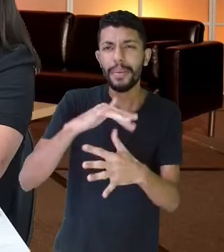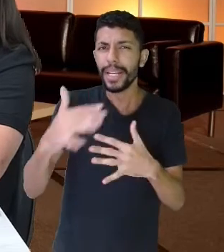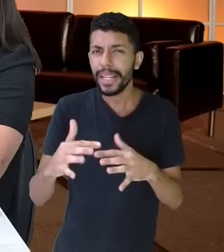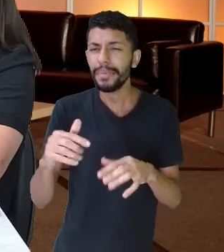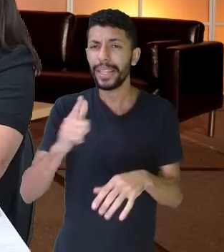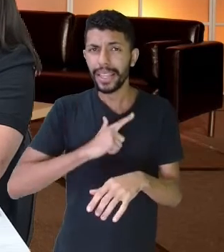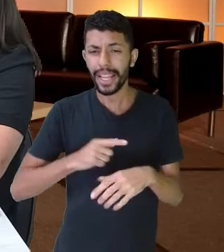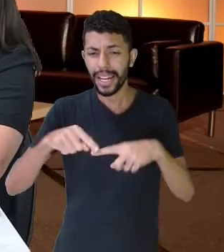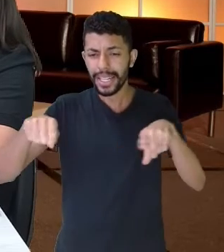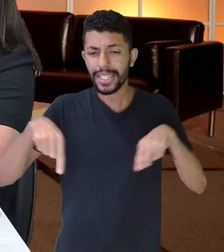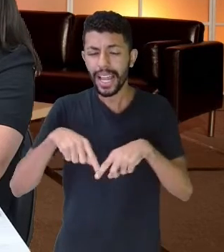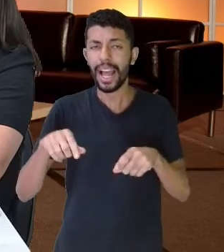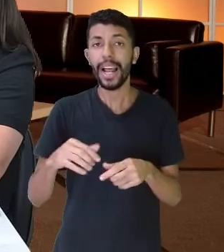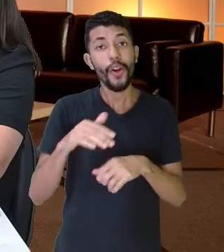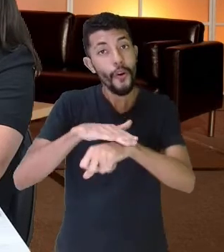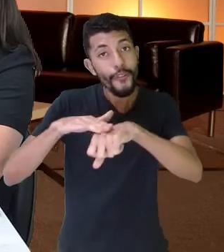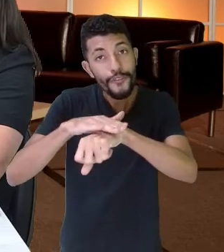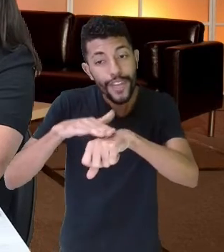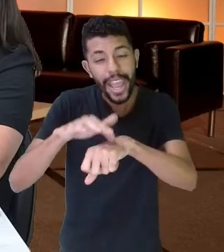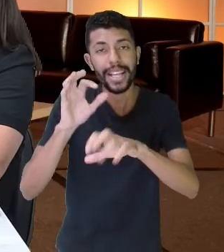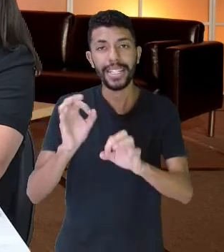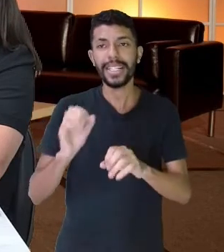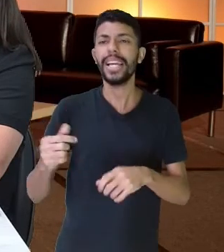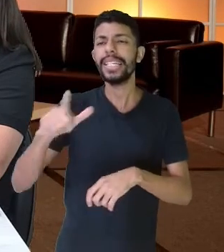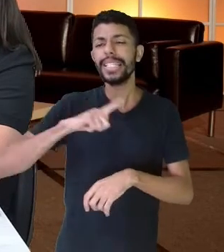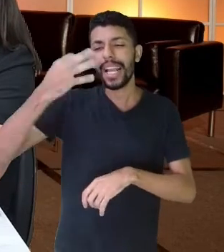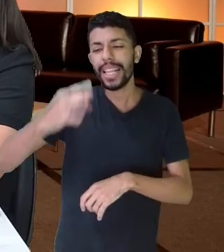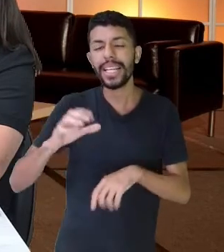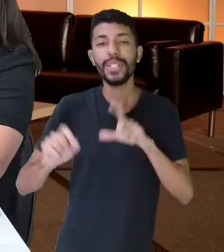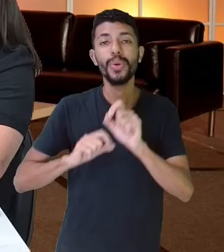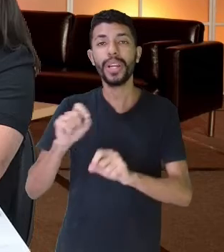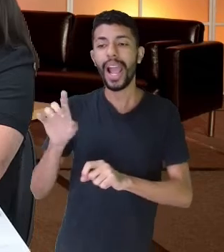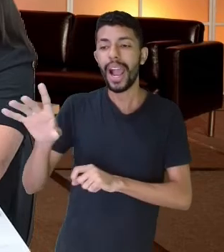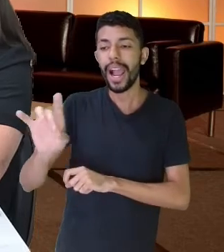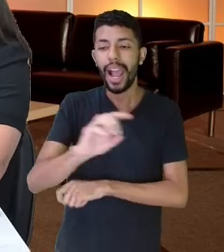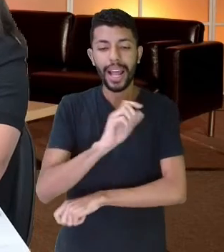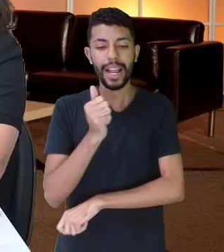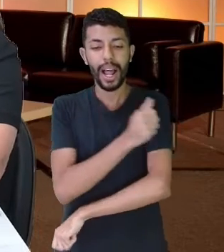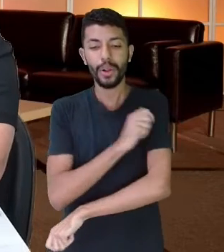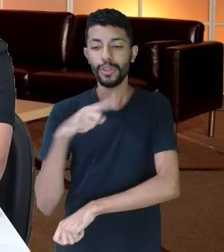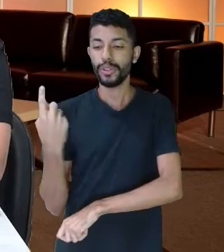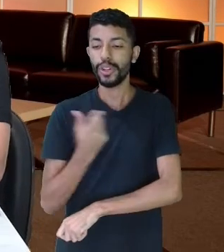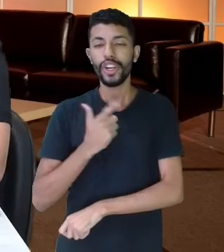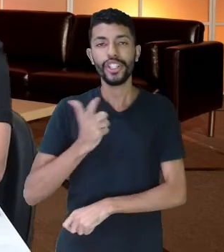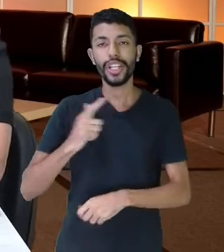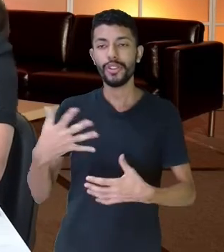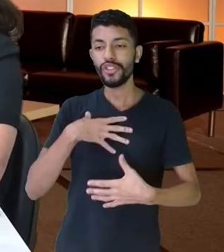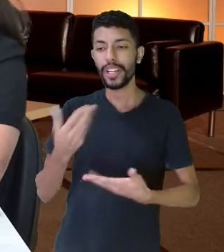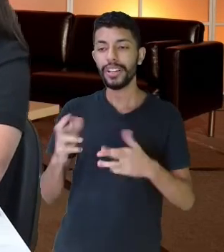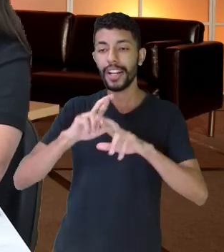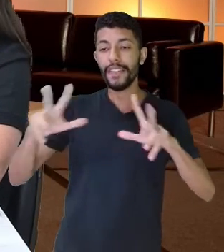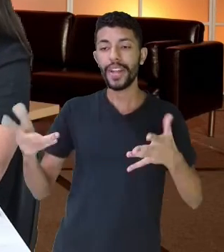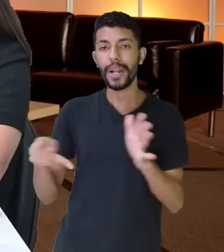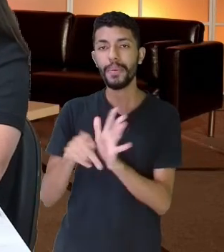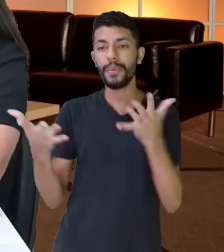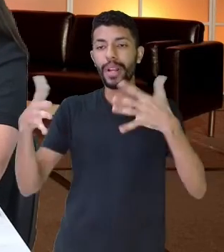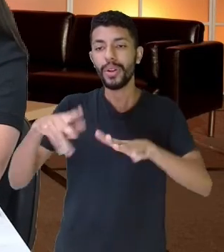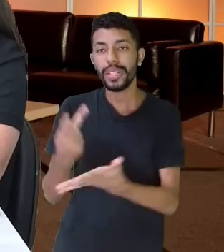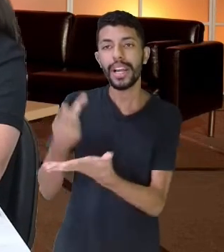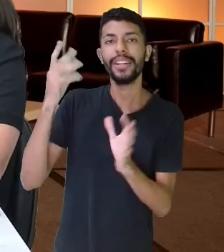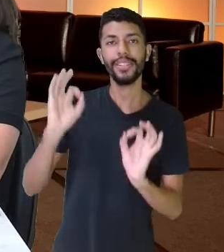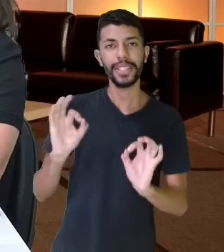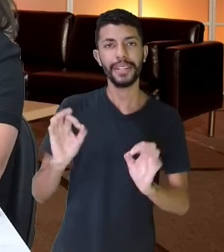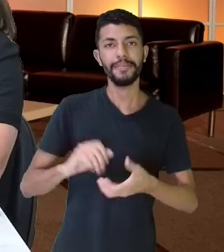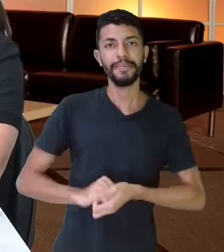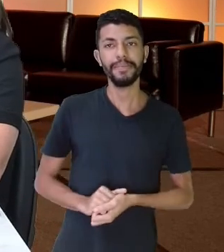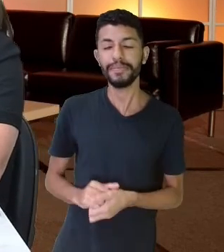cada aluno a gente tem um jeitinho diferente de fazer a inclusão acontecer. Maravilhoso ouvir tudo isso,